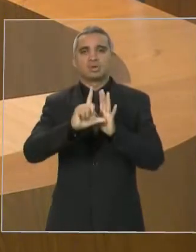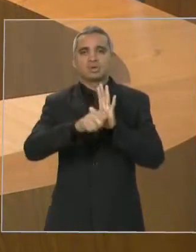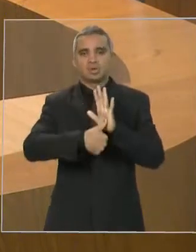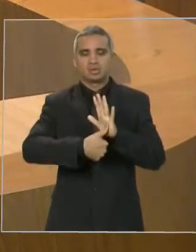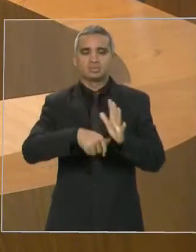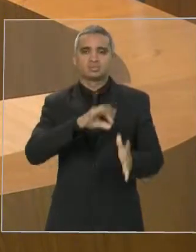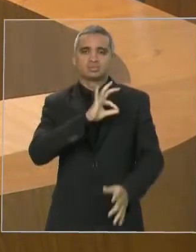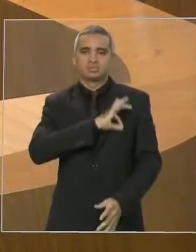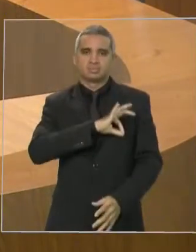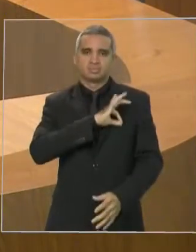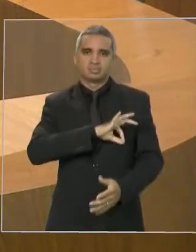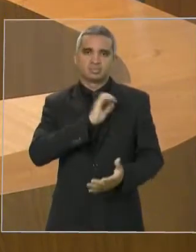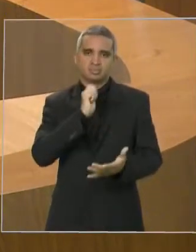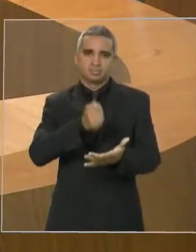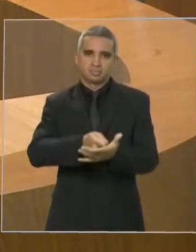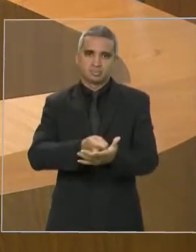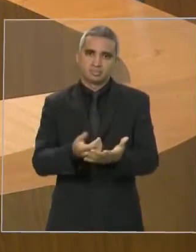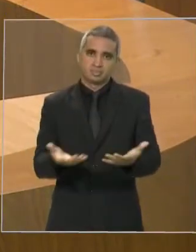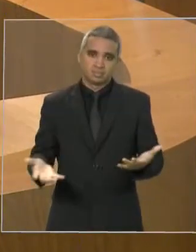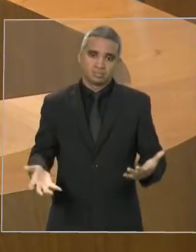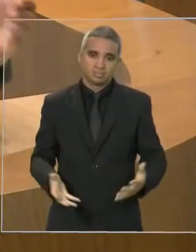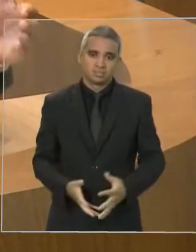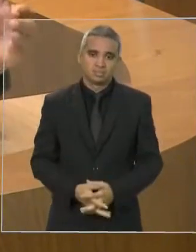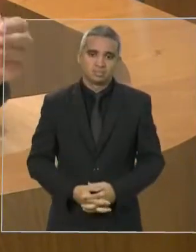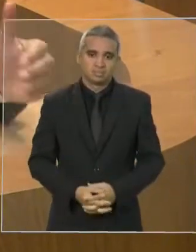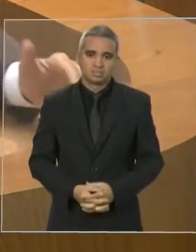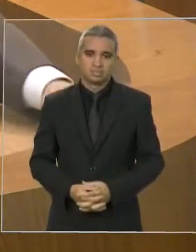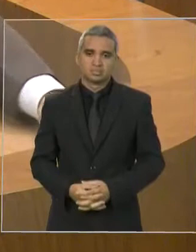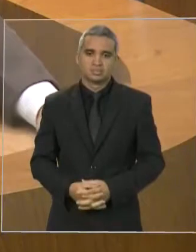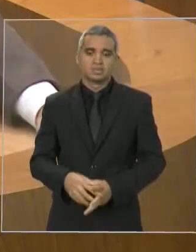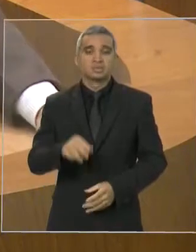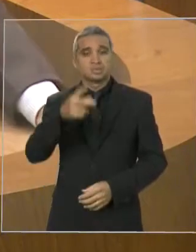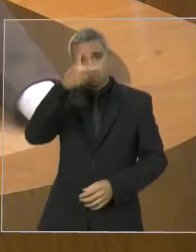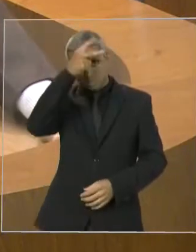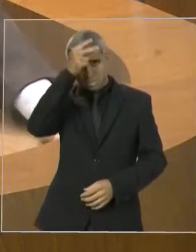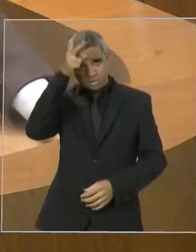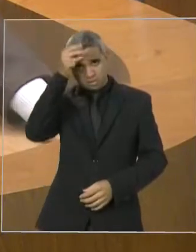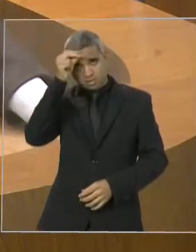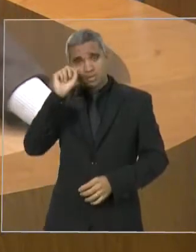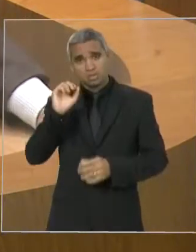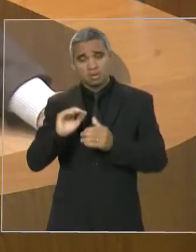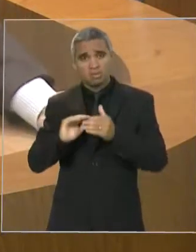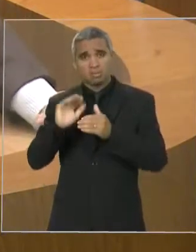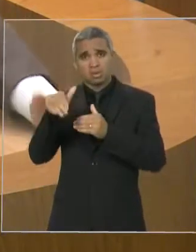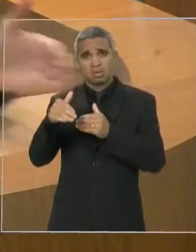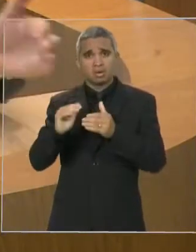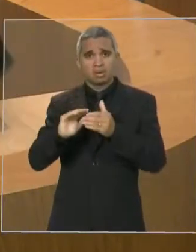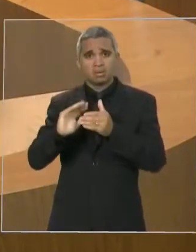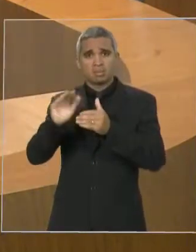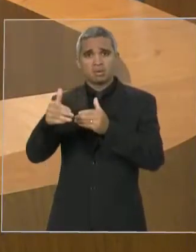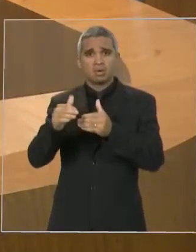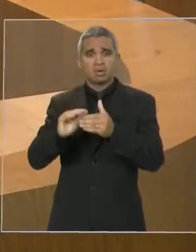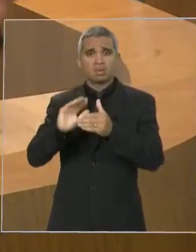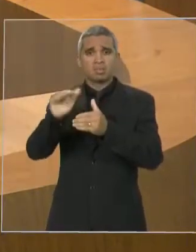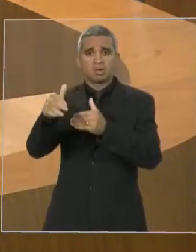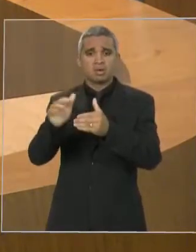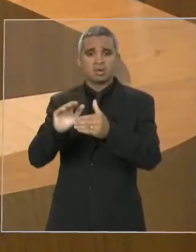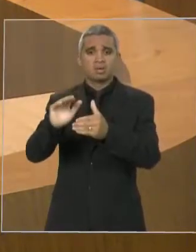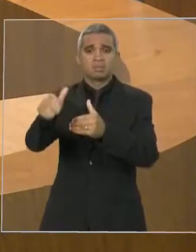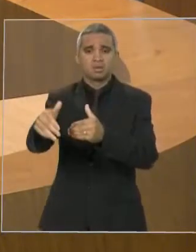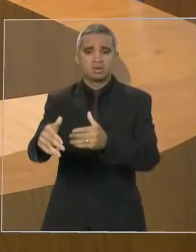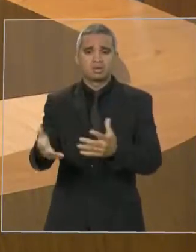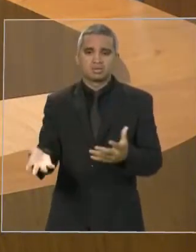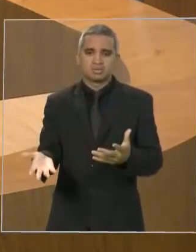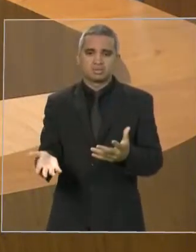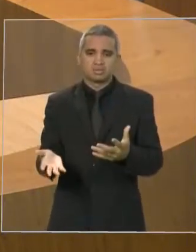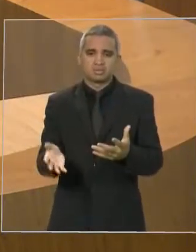Hélito. Vem protelando com a questão dos precatórios e desviando, tentando